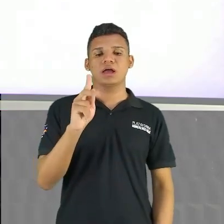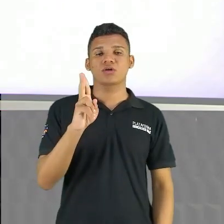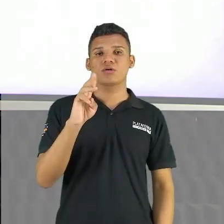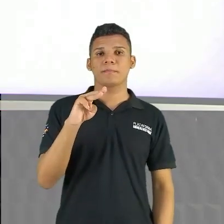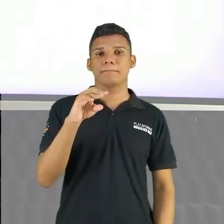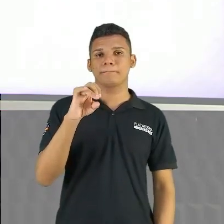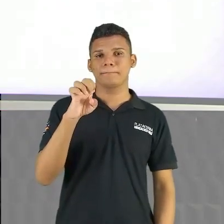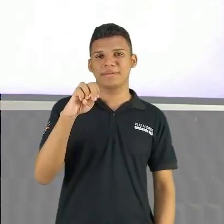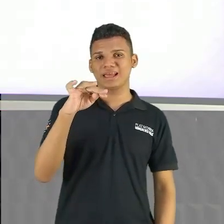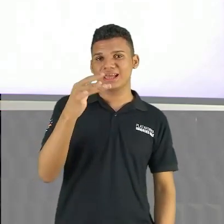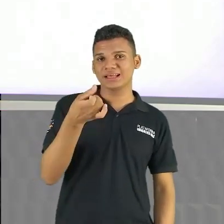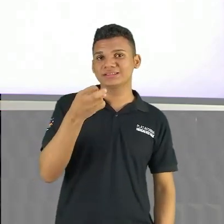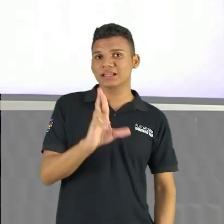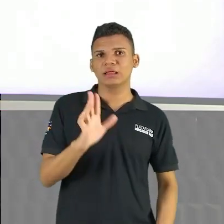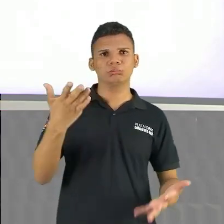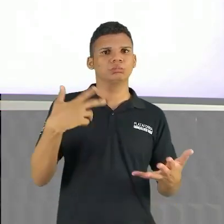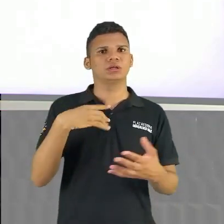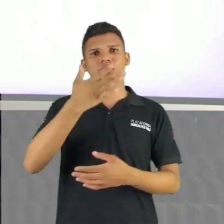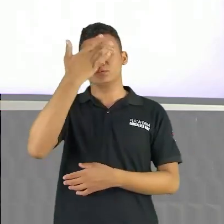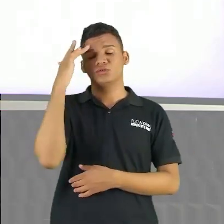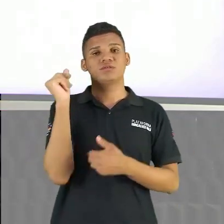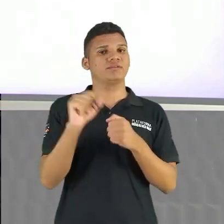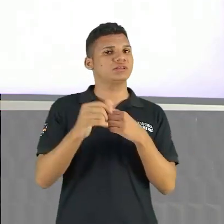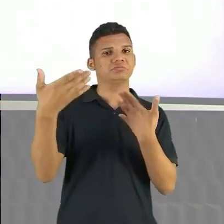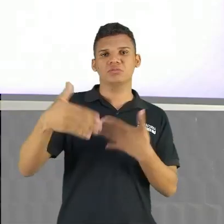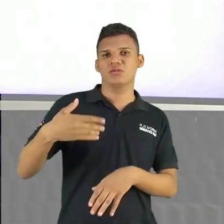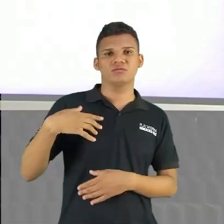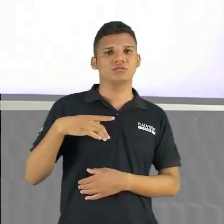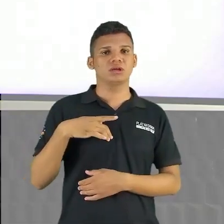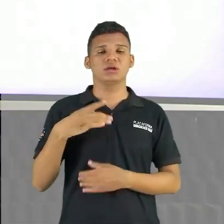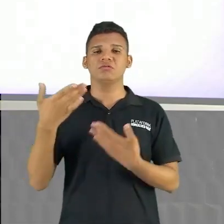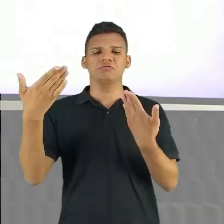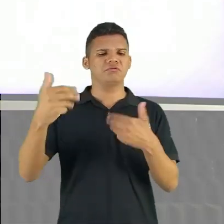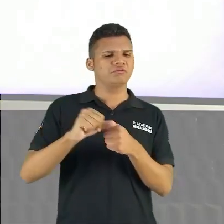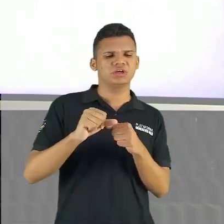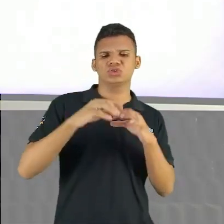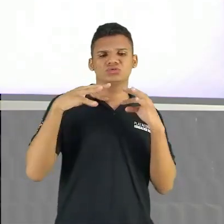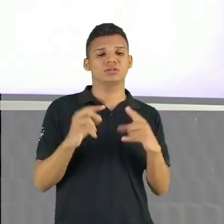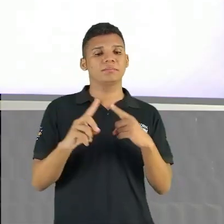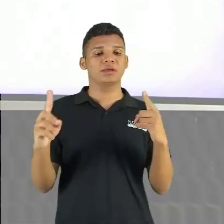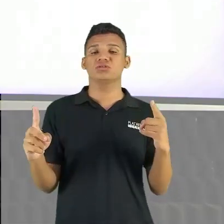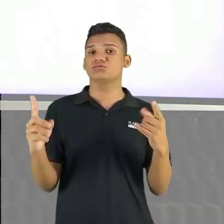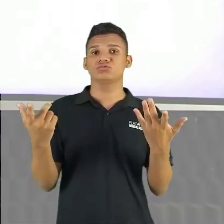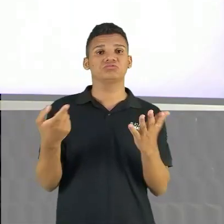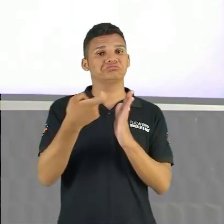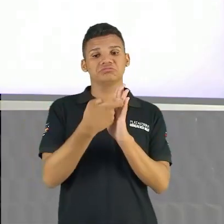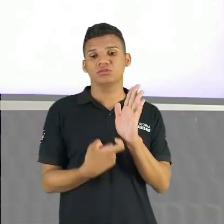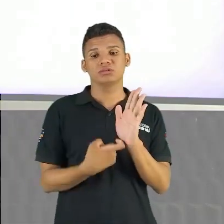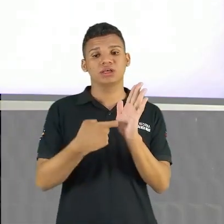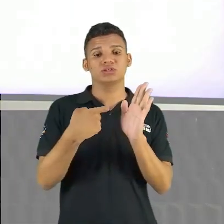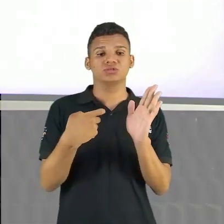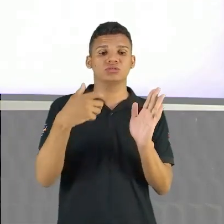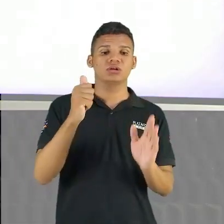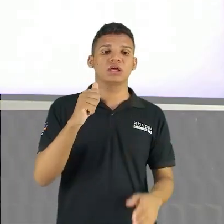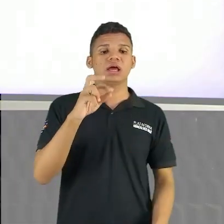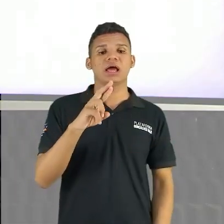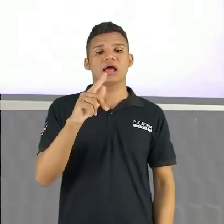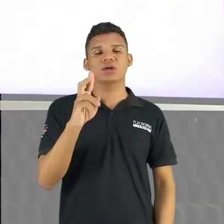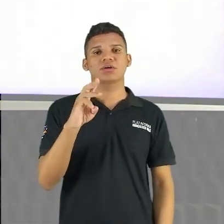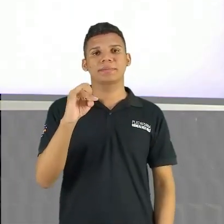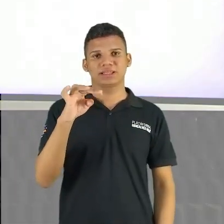vai para essa prova e faz tudo menos um texto de certativo argumentativo a argumentação por sua